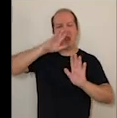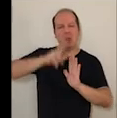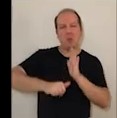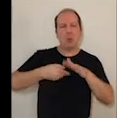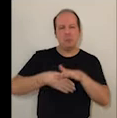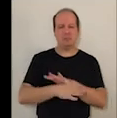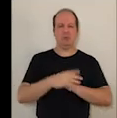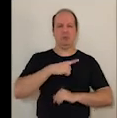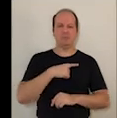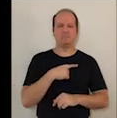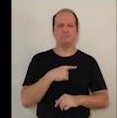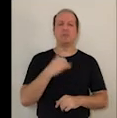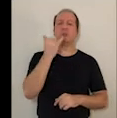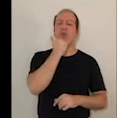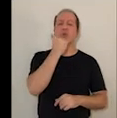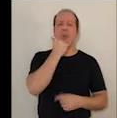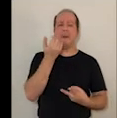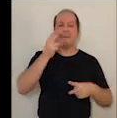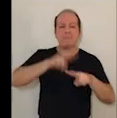Inspetor, prenda esse homem.